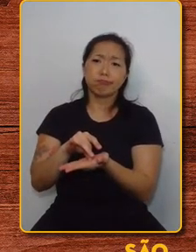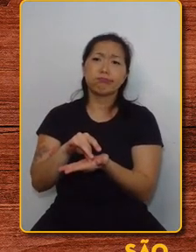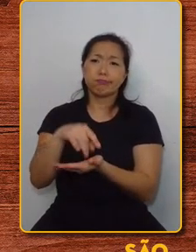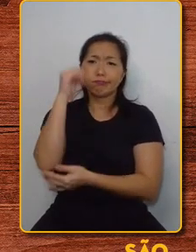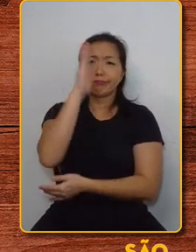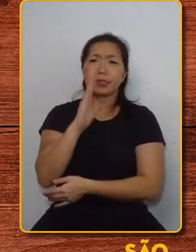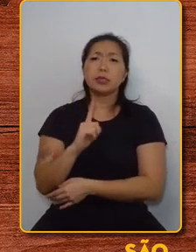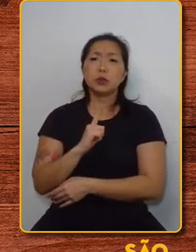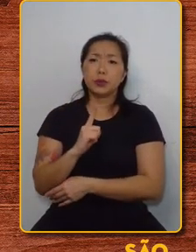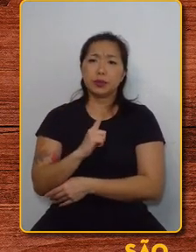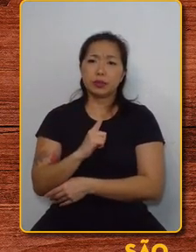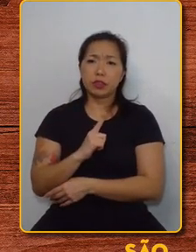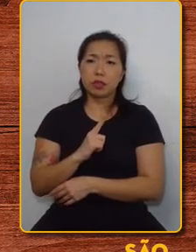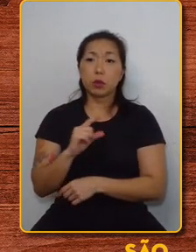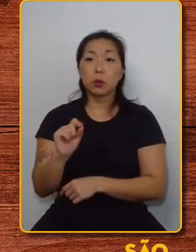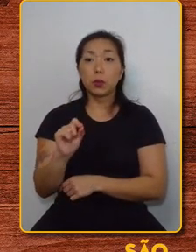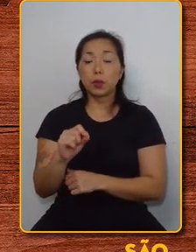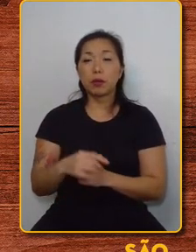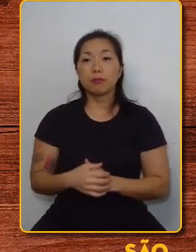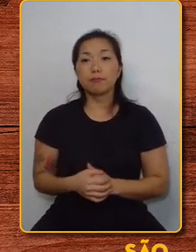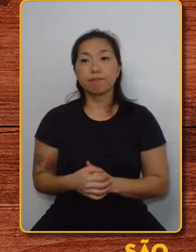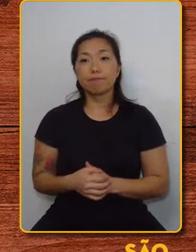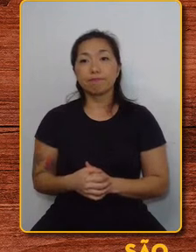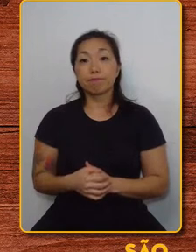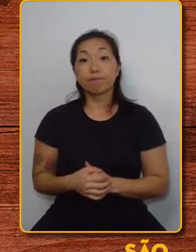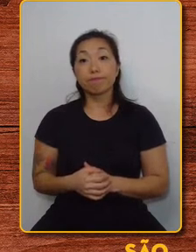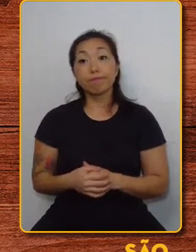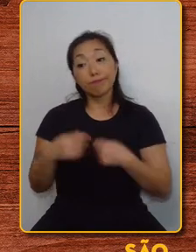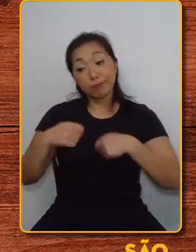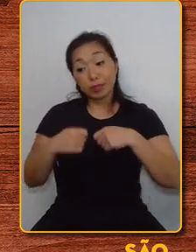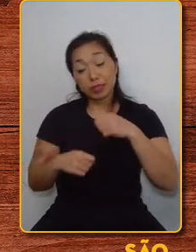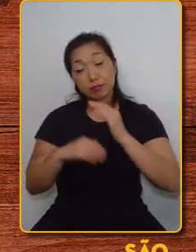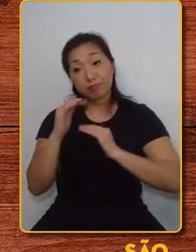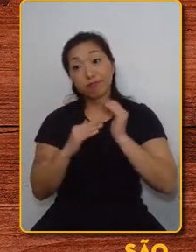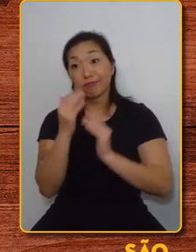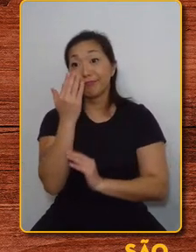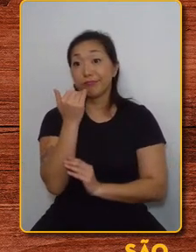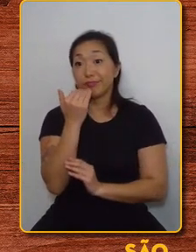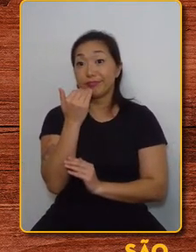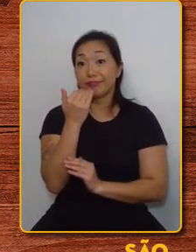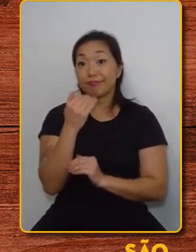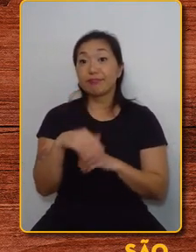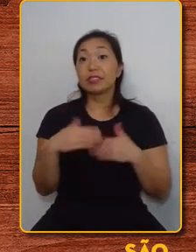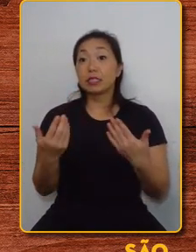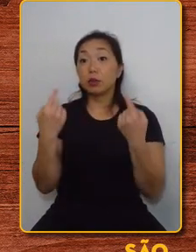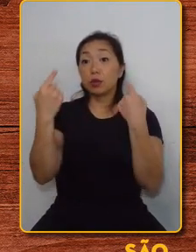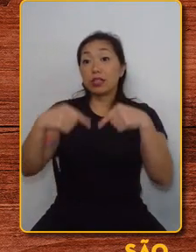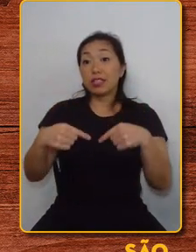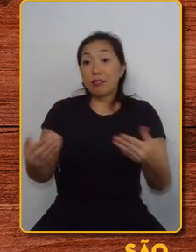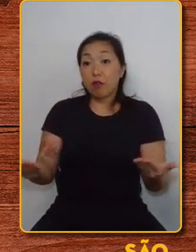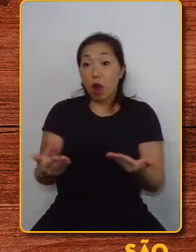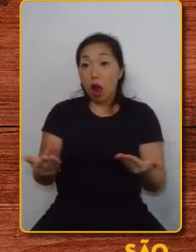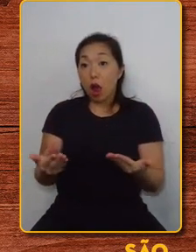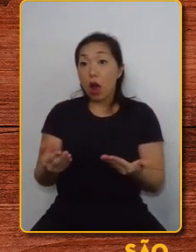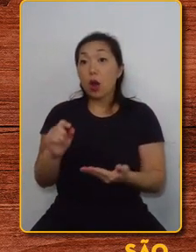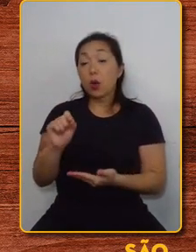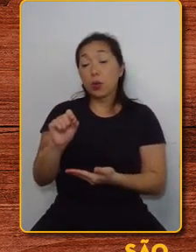a necessidade de produção de alimento. Então, nesse sentido, o desafio que está colocado para nós do MST é